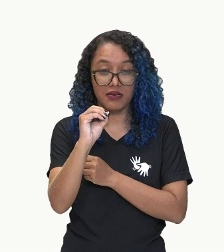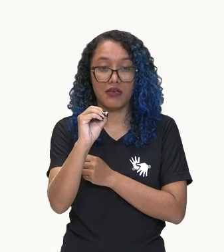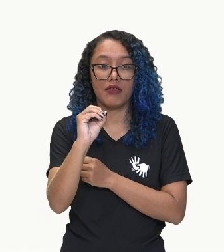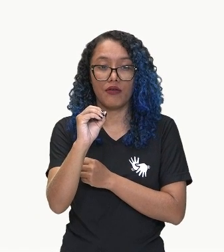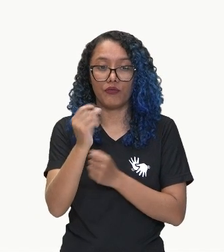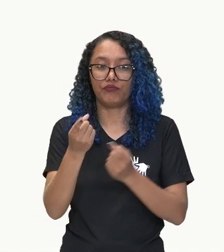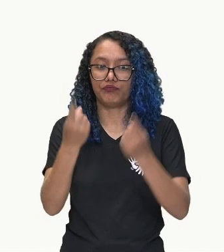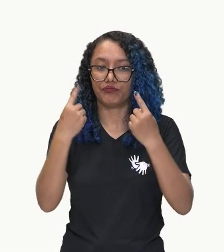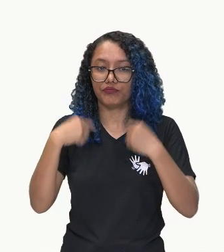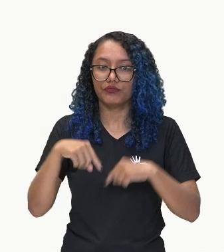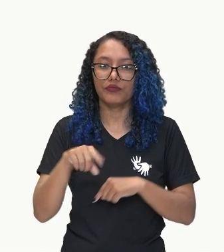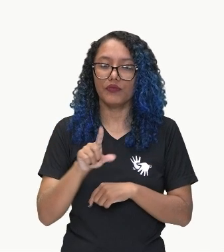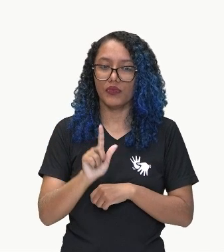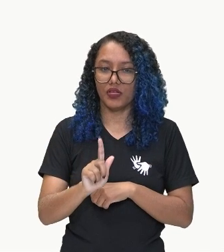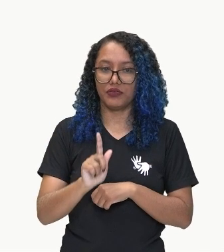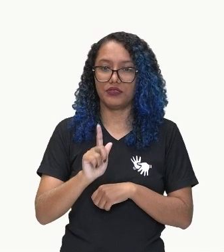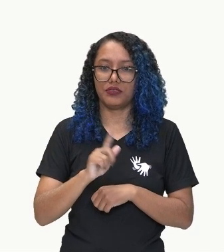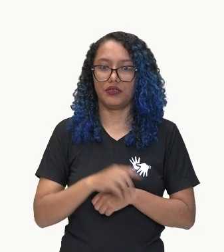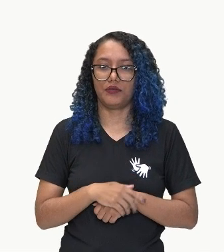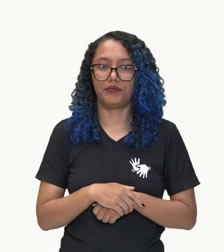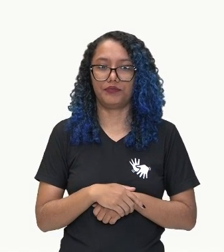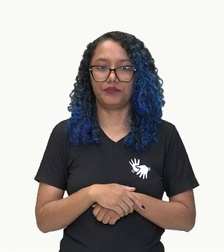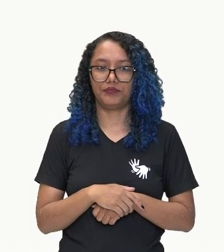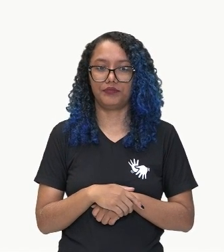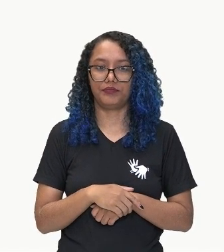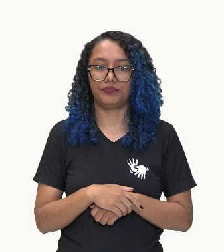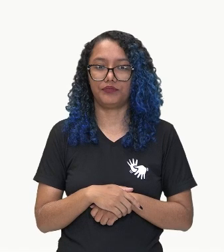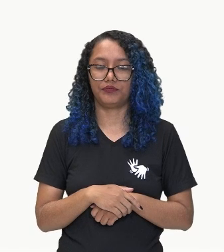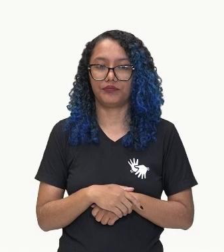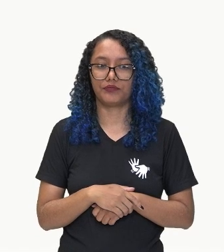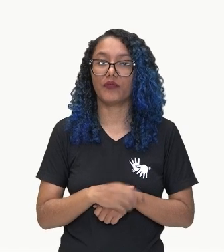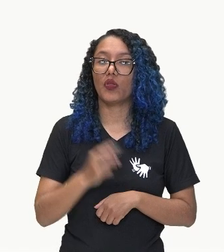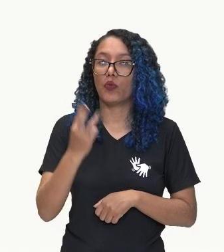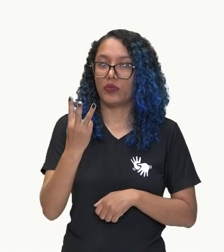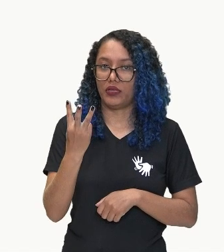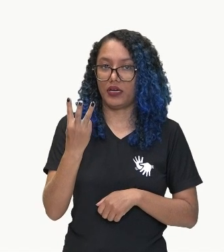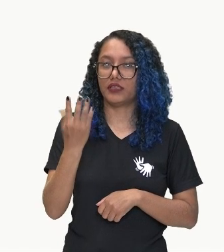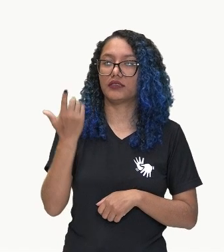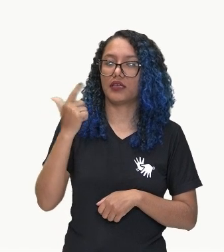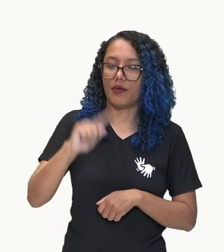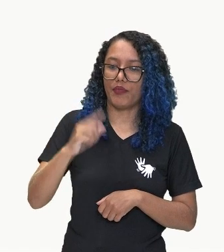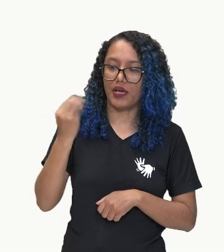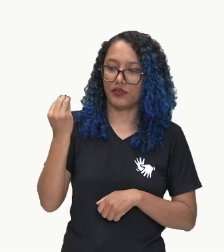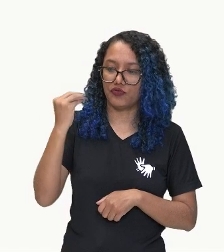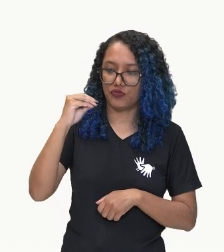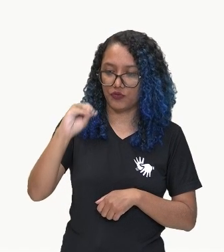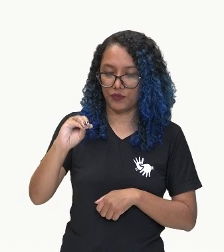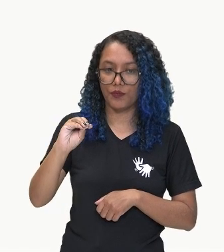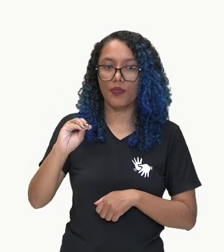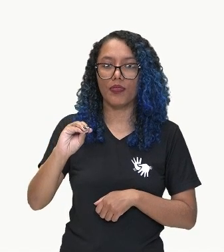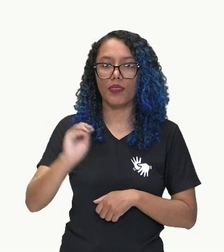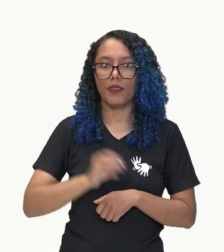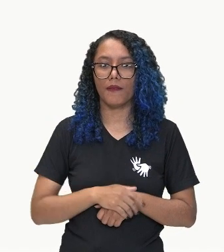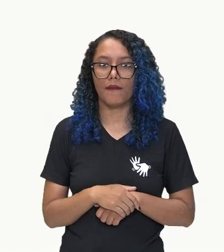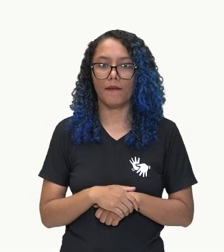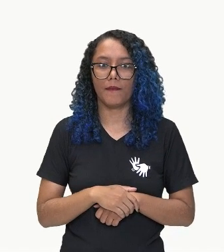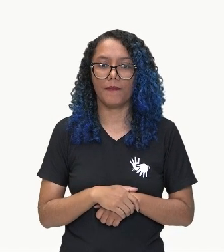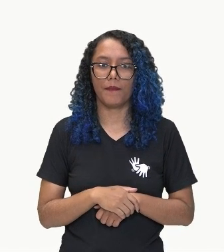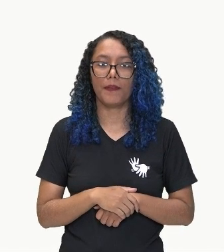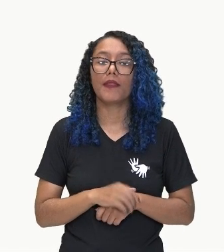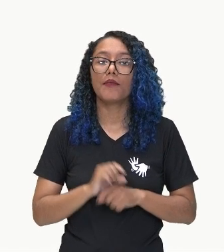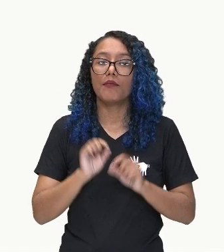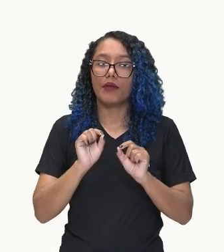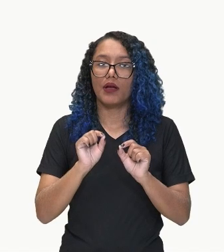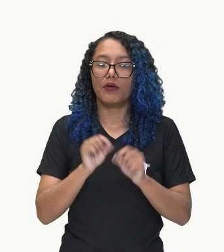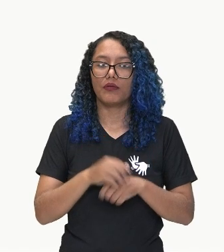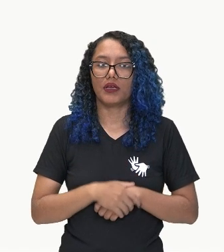letra G, você vem, repete o 3, mas para você fazer aí a adição